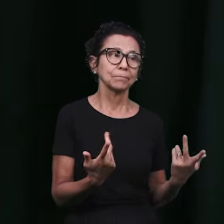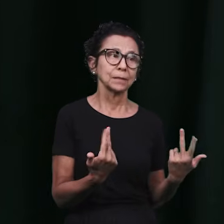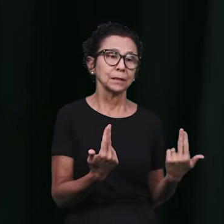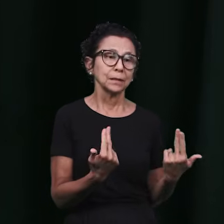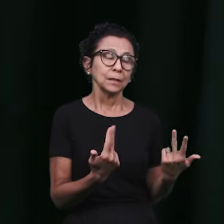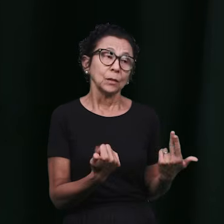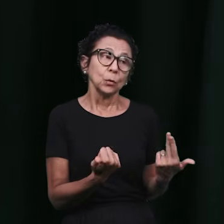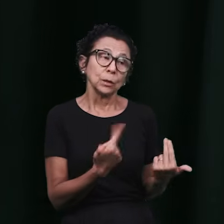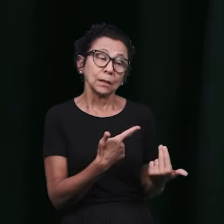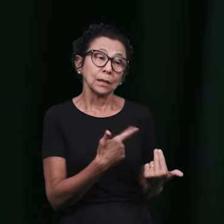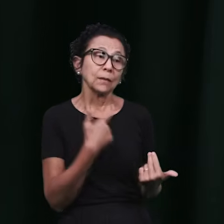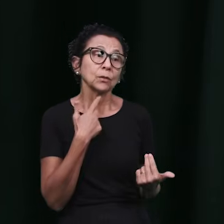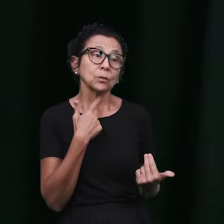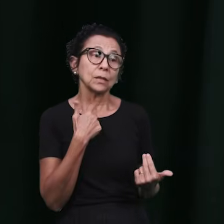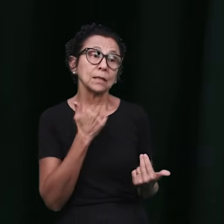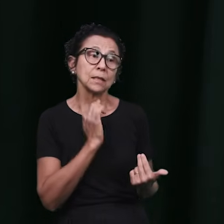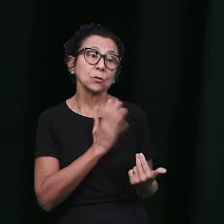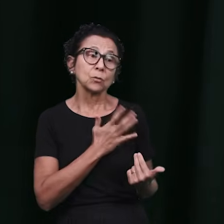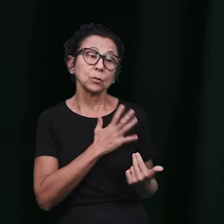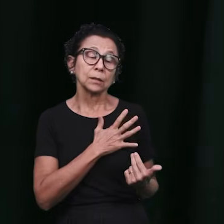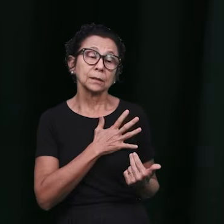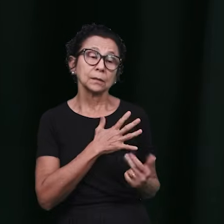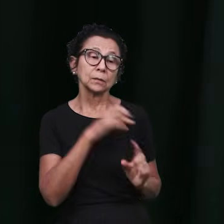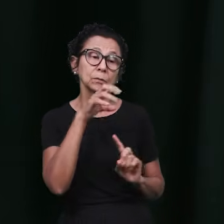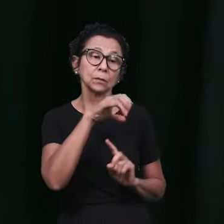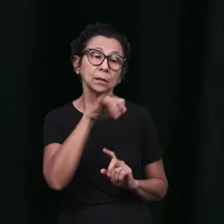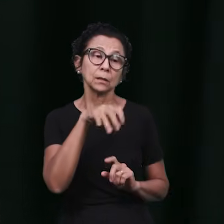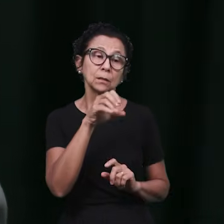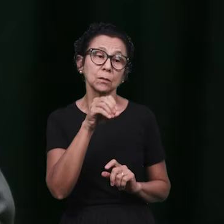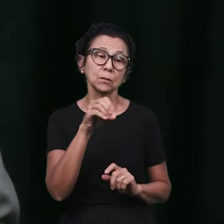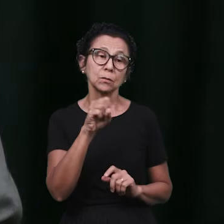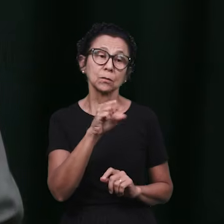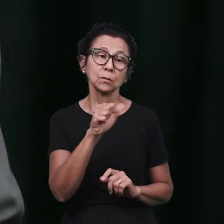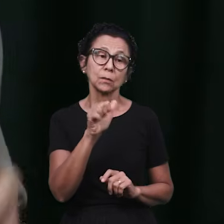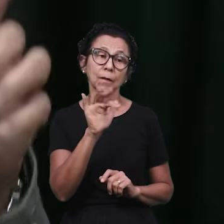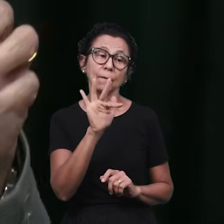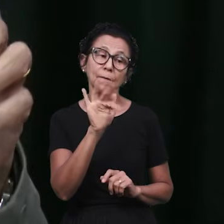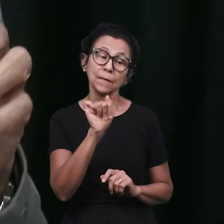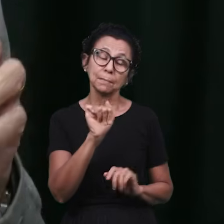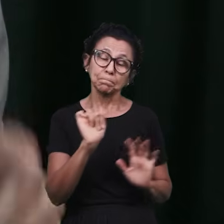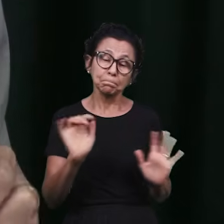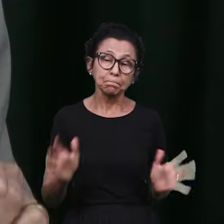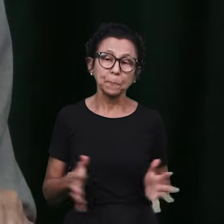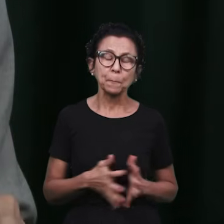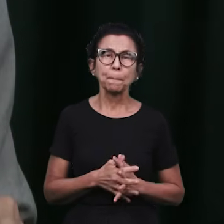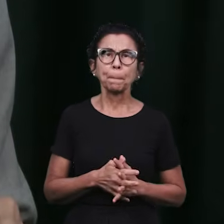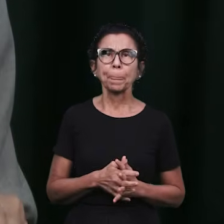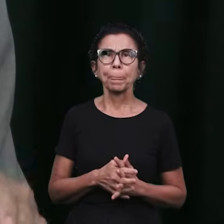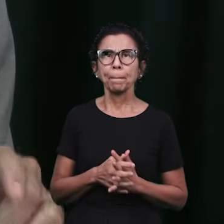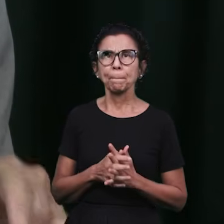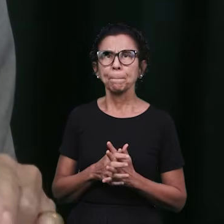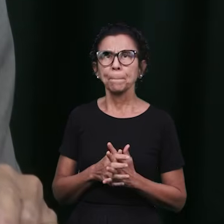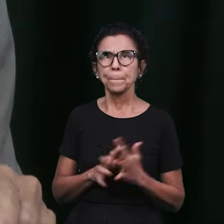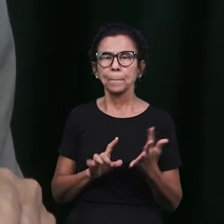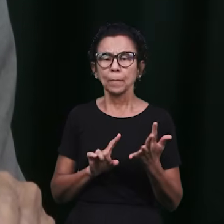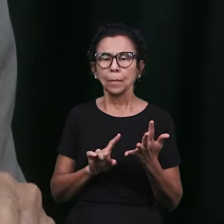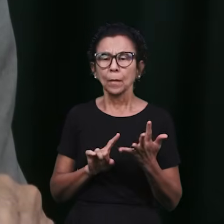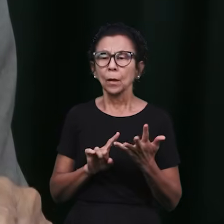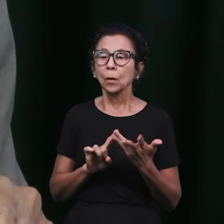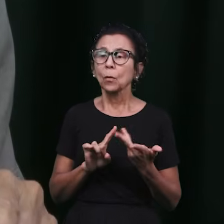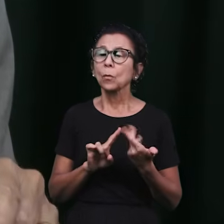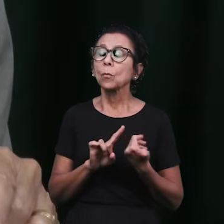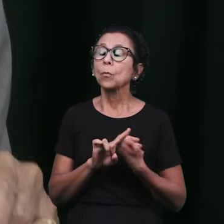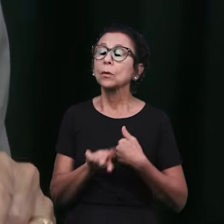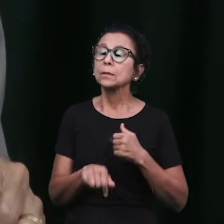de Josafá. Aí Josafá falou: "Olha", aí ele falou assim: "Olha, quantas vezes conjurarei para que não fale